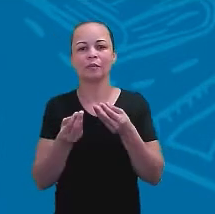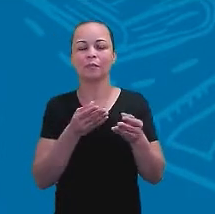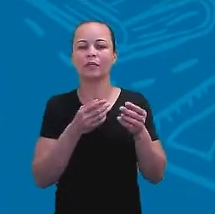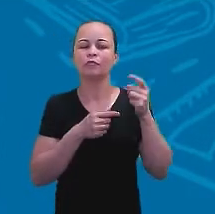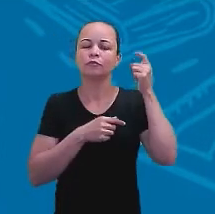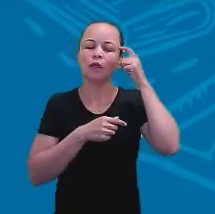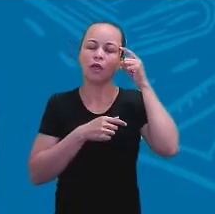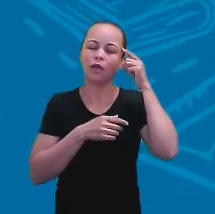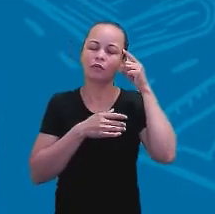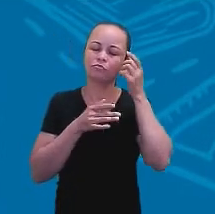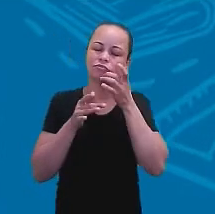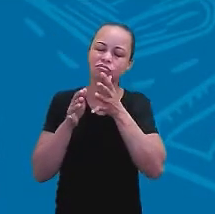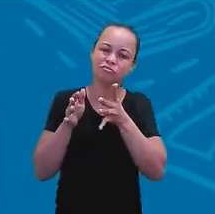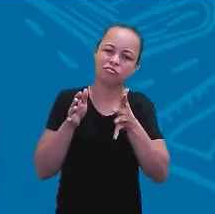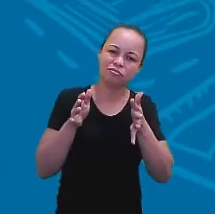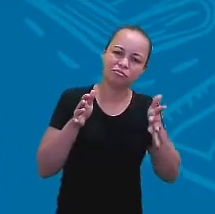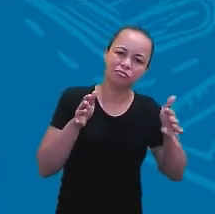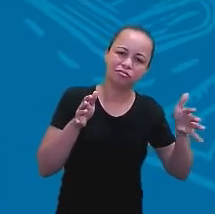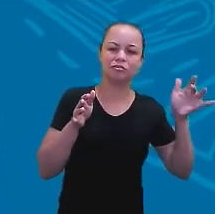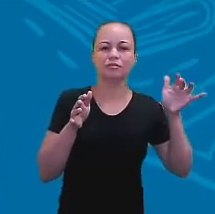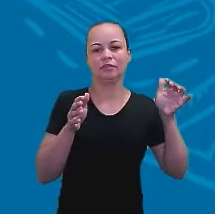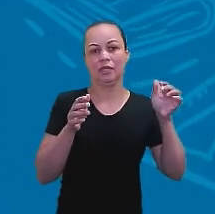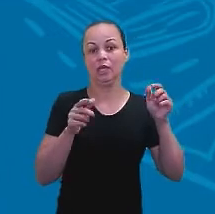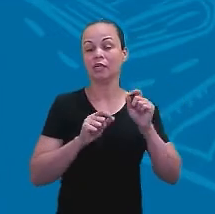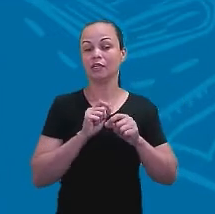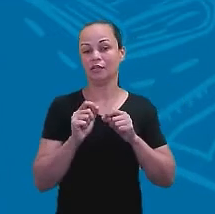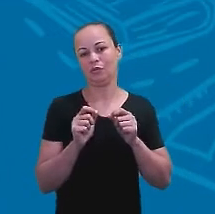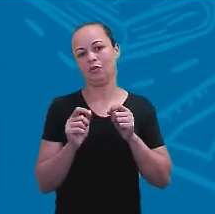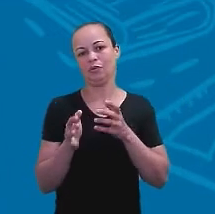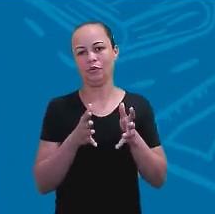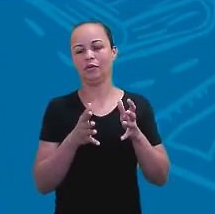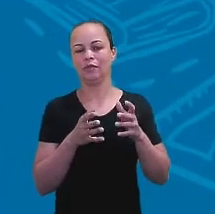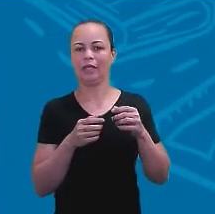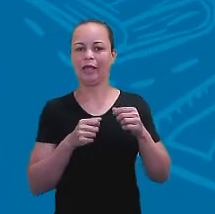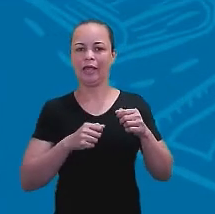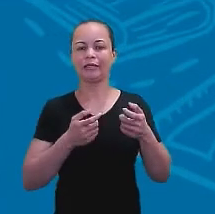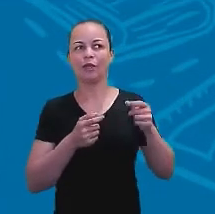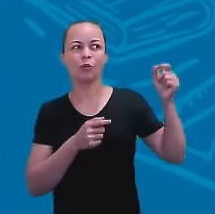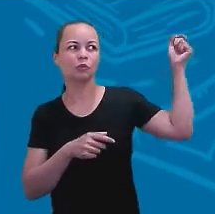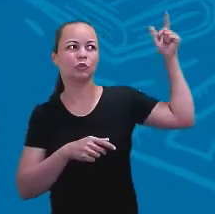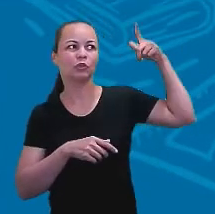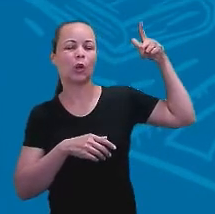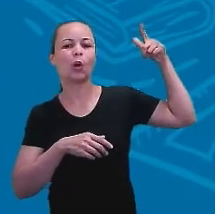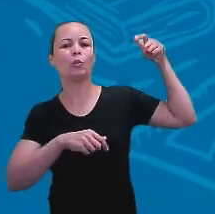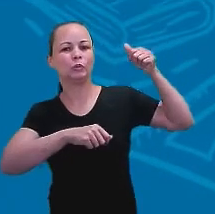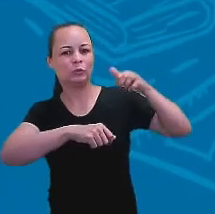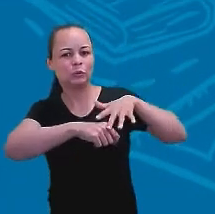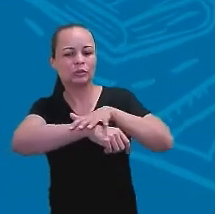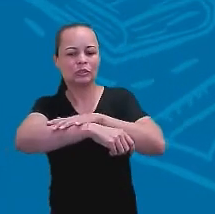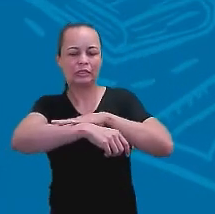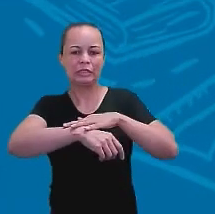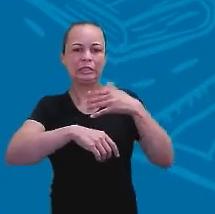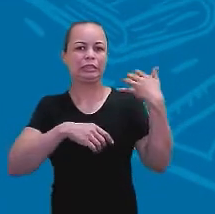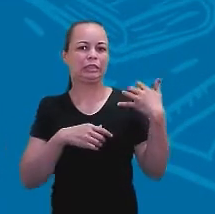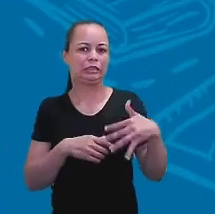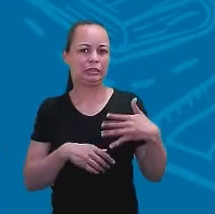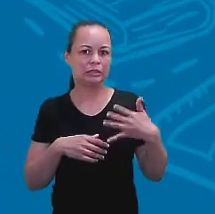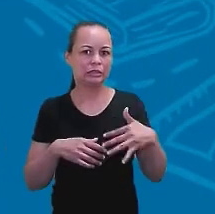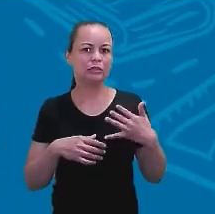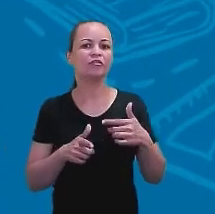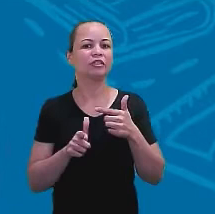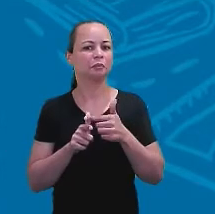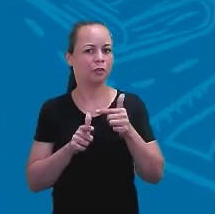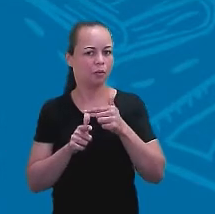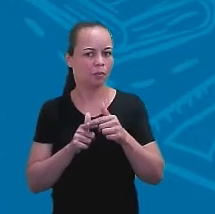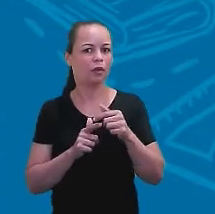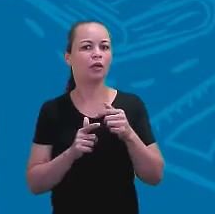noção do tempo e prolongando ali a nossa exposição a esses raios solares que vão causar danos,